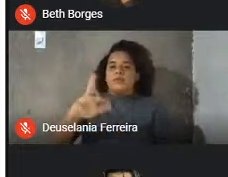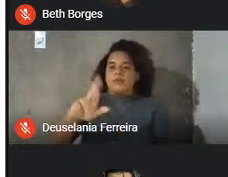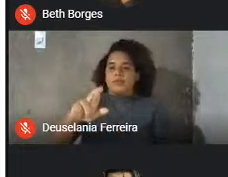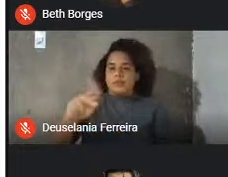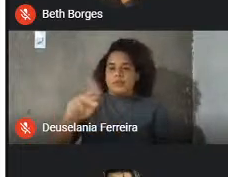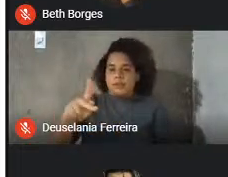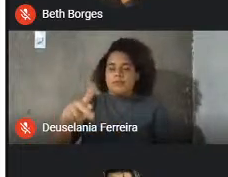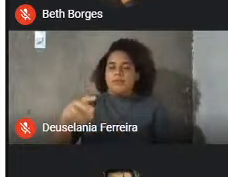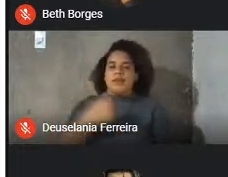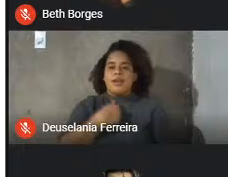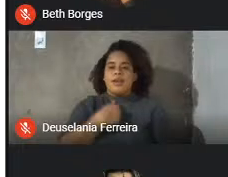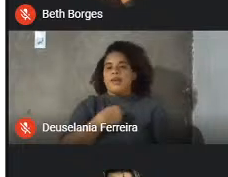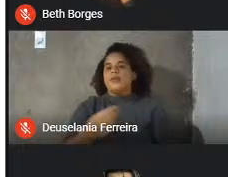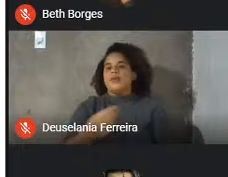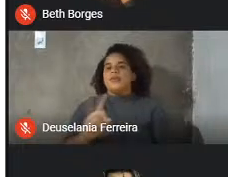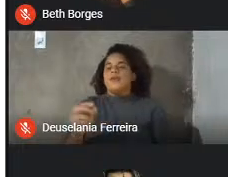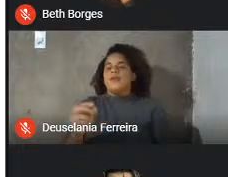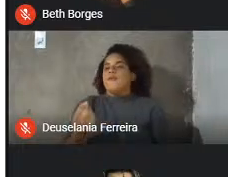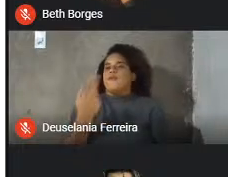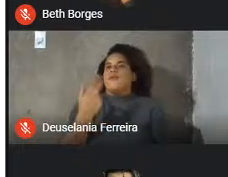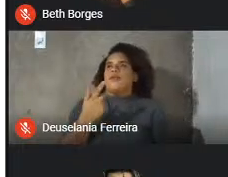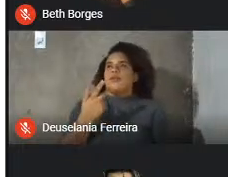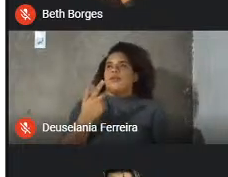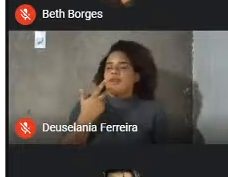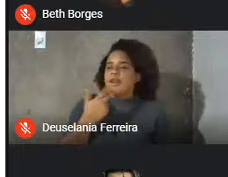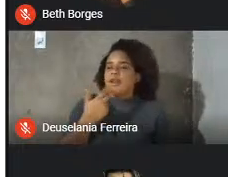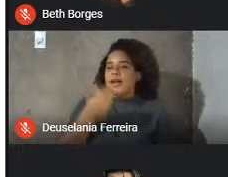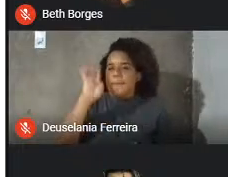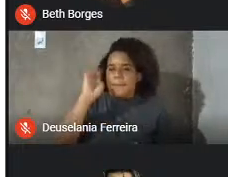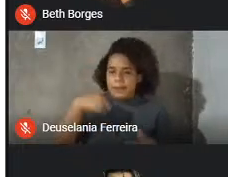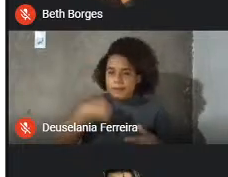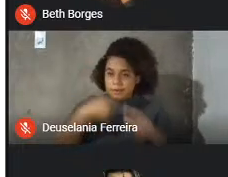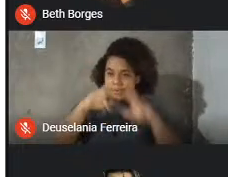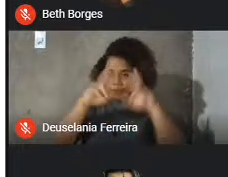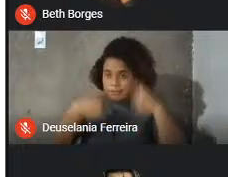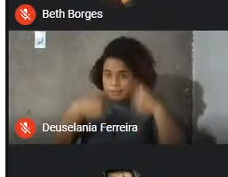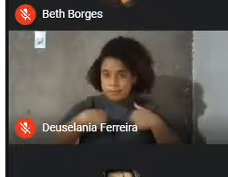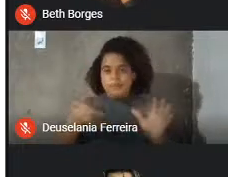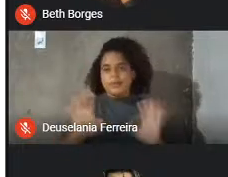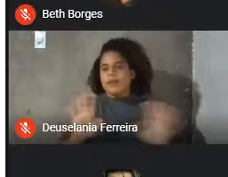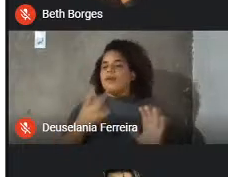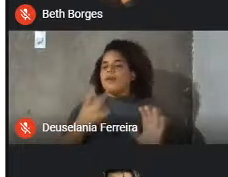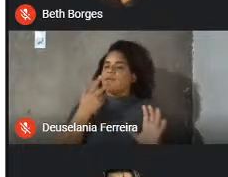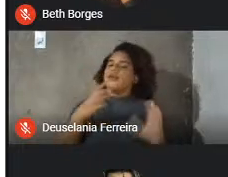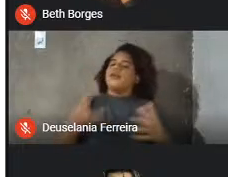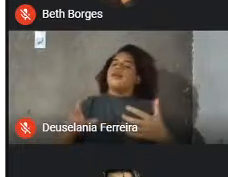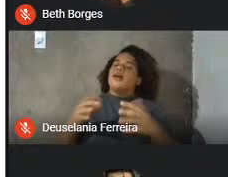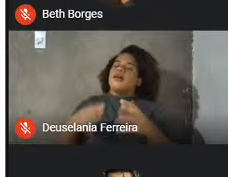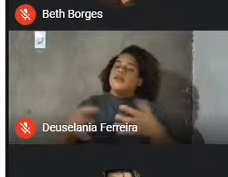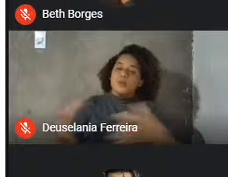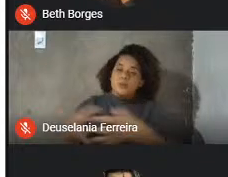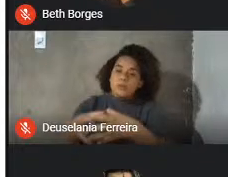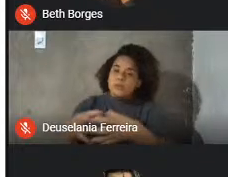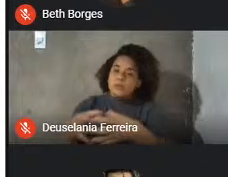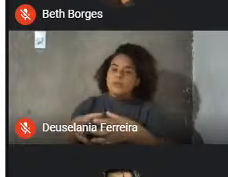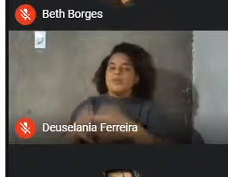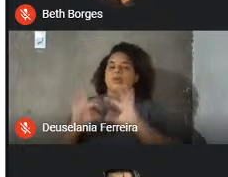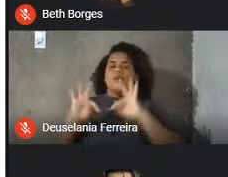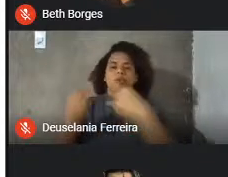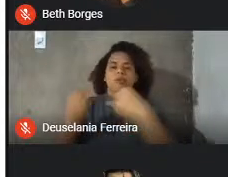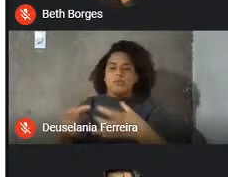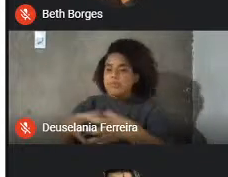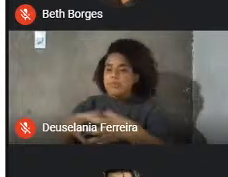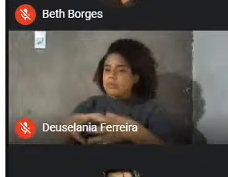que eu vou fazer o elogio que eu vou fazer, tá? Eu vou fazer por todos eles, tá bom? Então, todos de